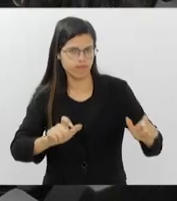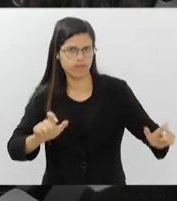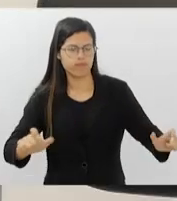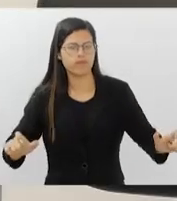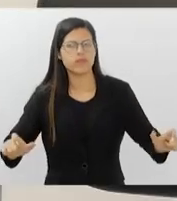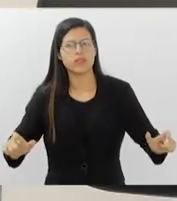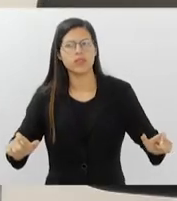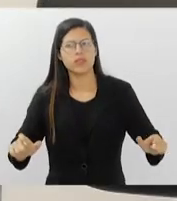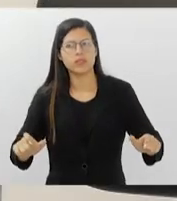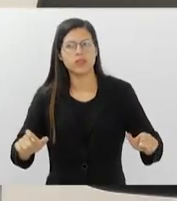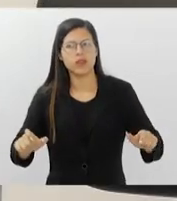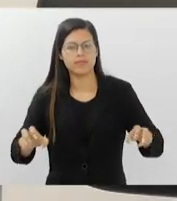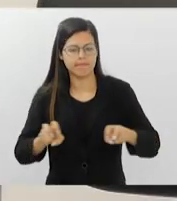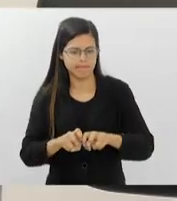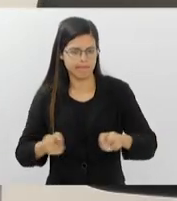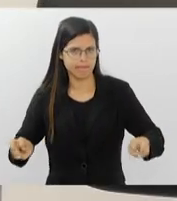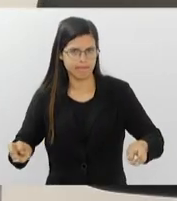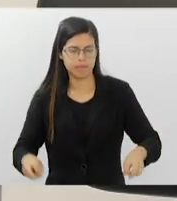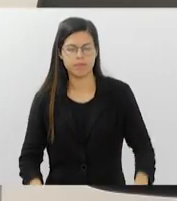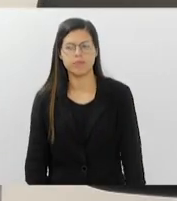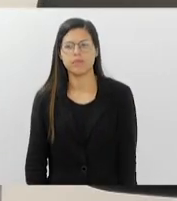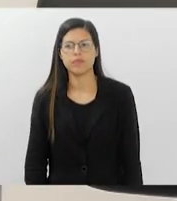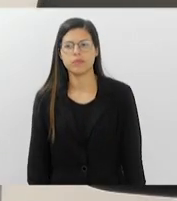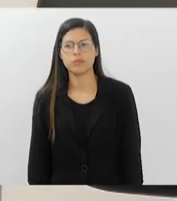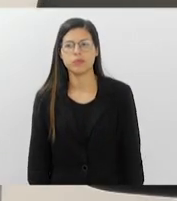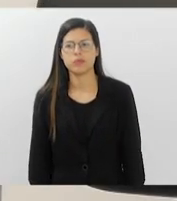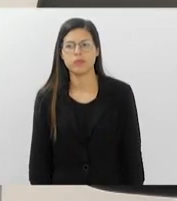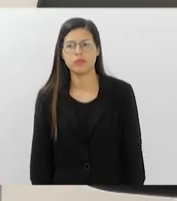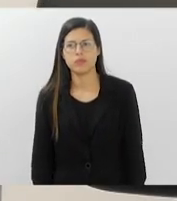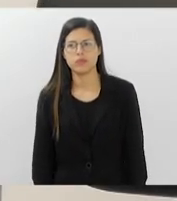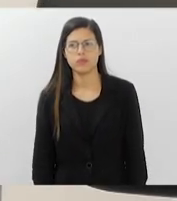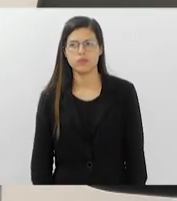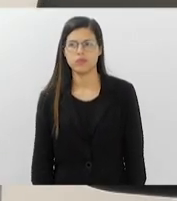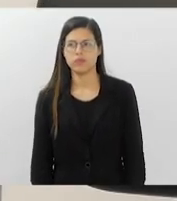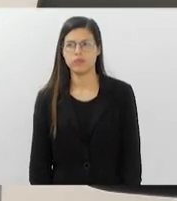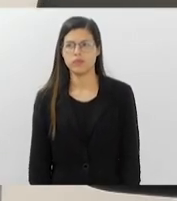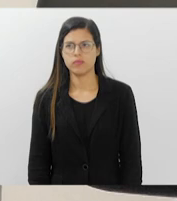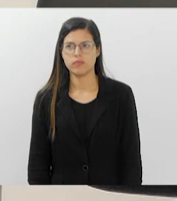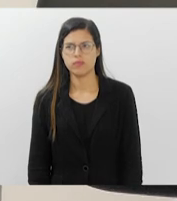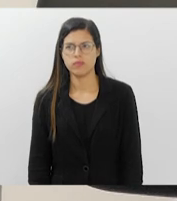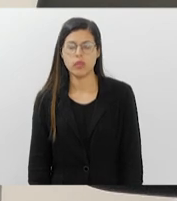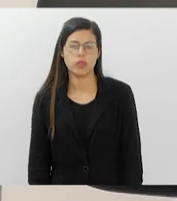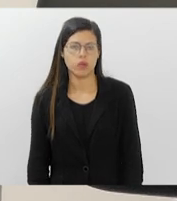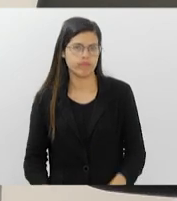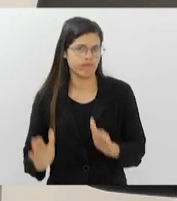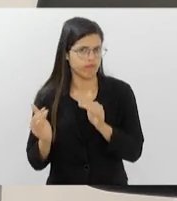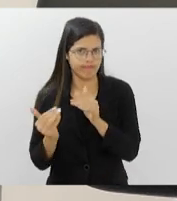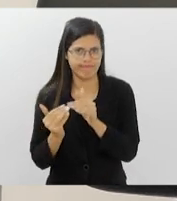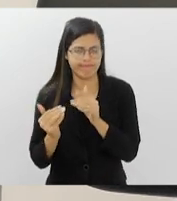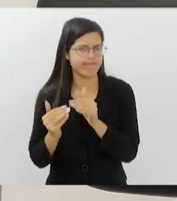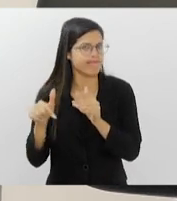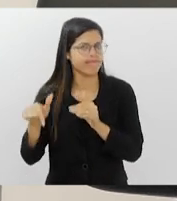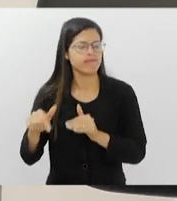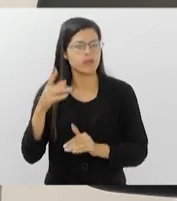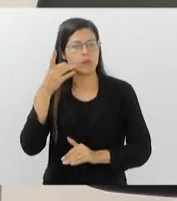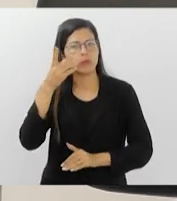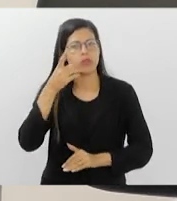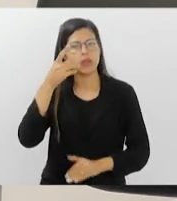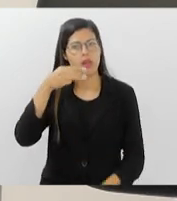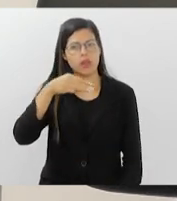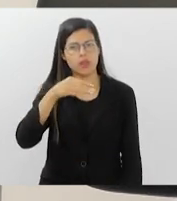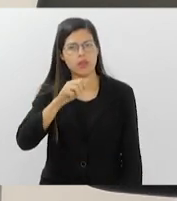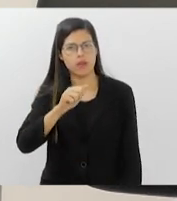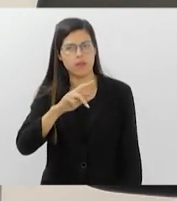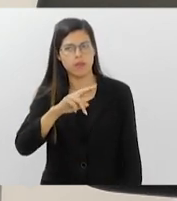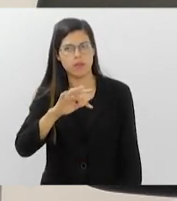à mesa eu faço as palavras da deputada Marta Rocha